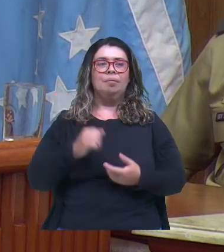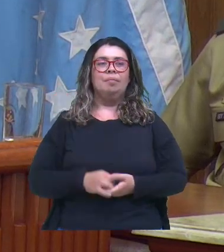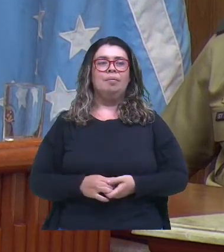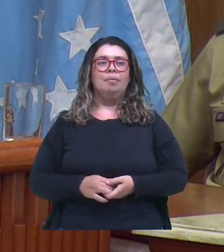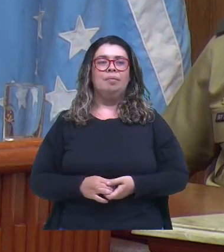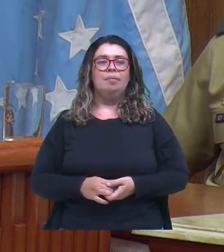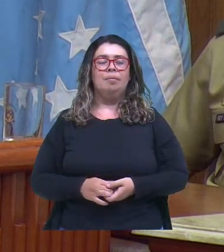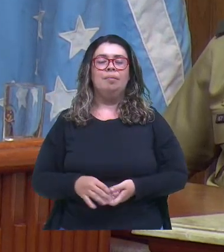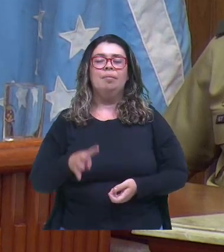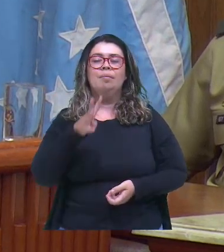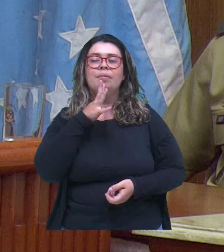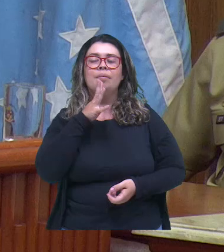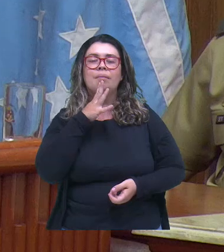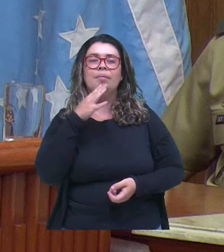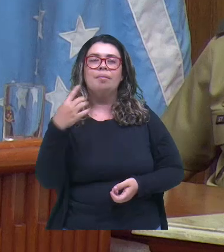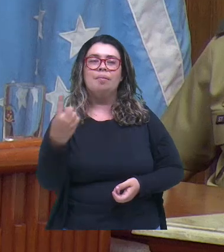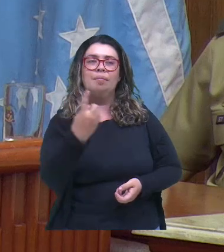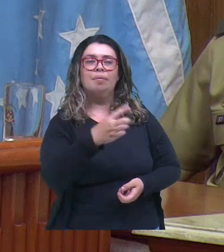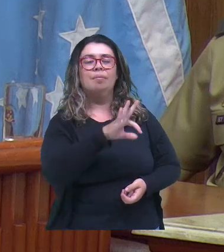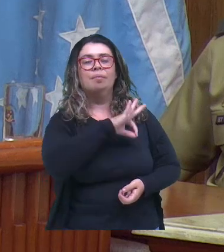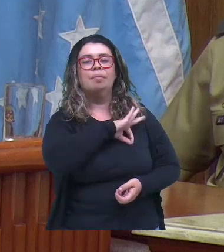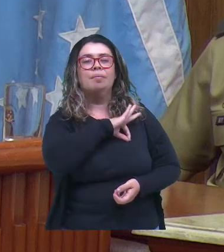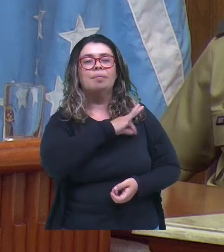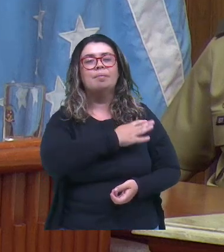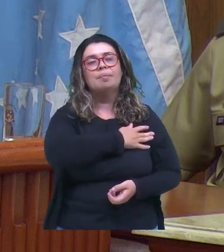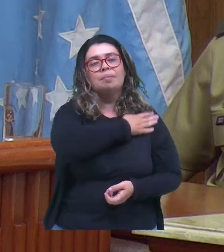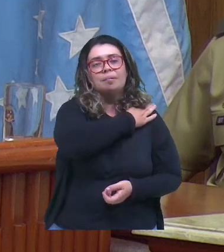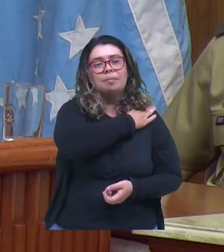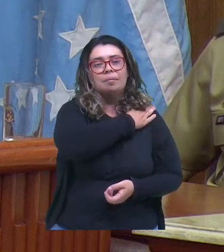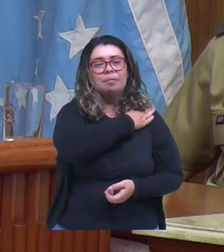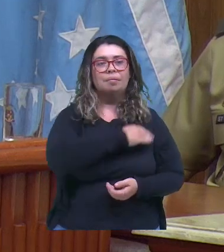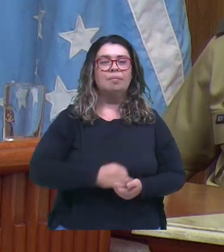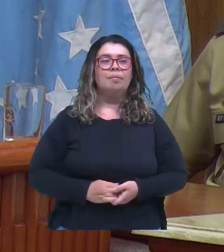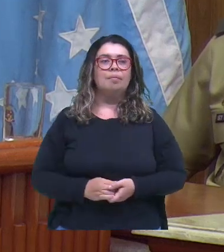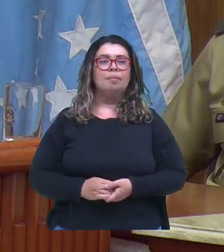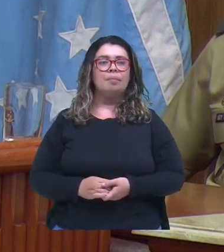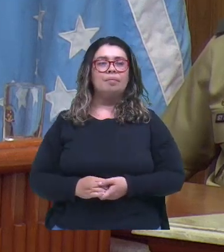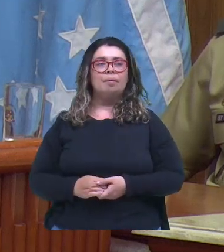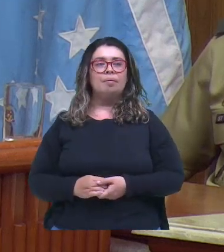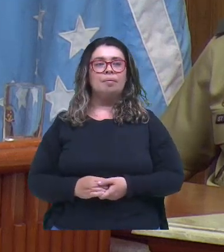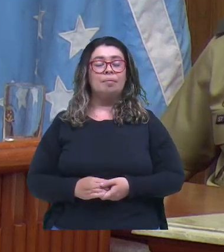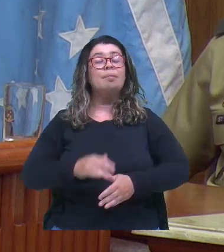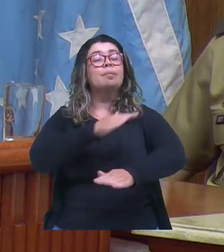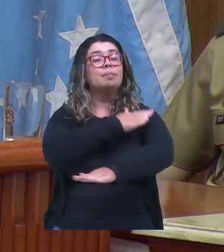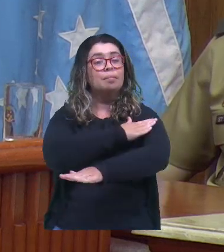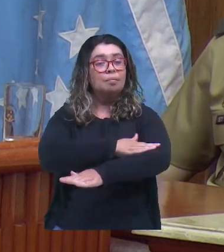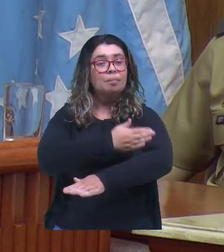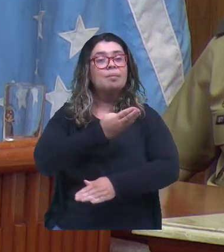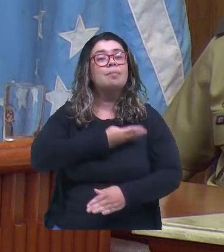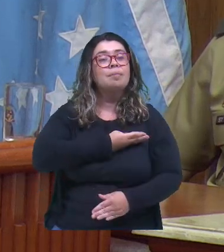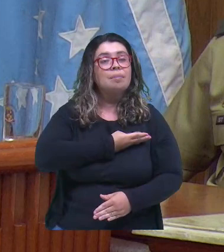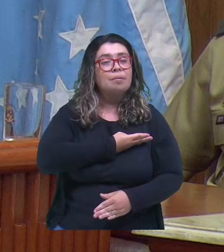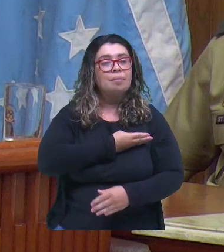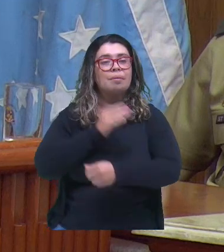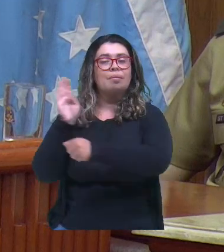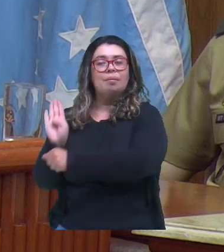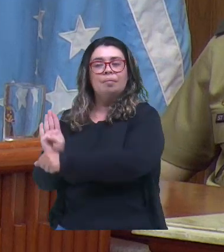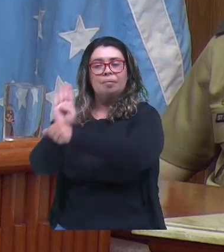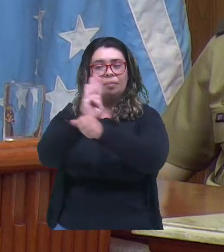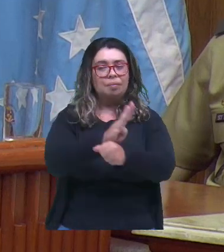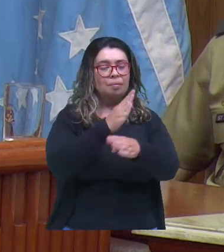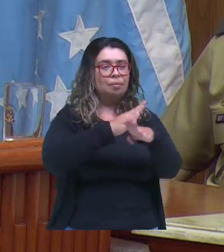por reconhecer em cada policial militar o braço amigo que protege a todos